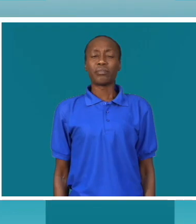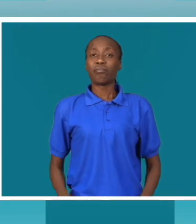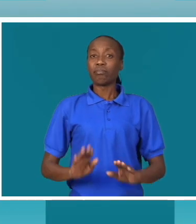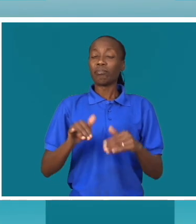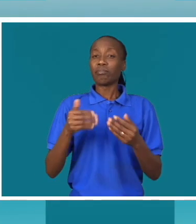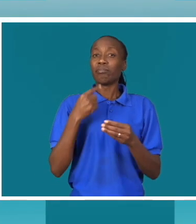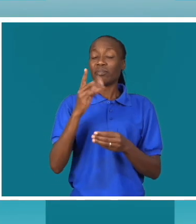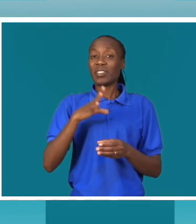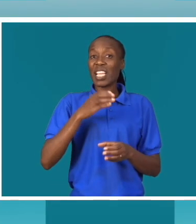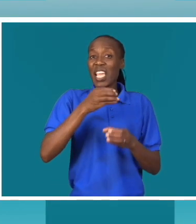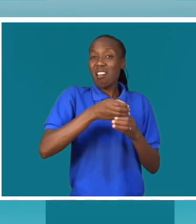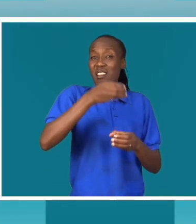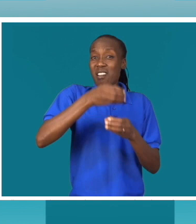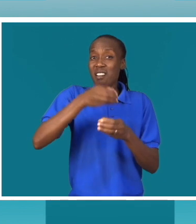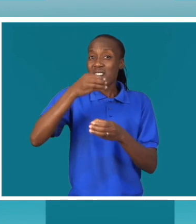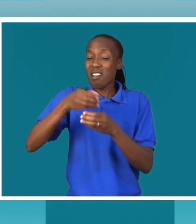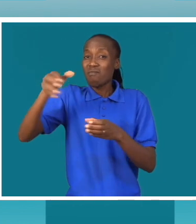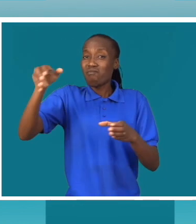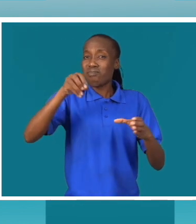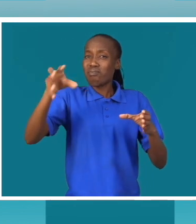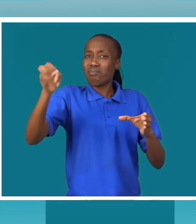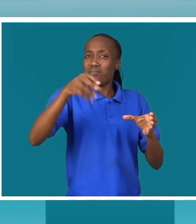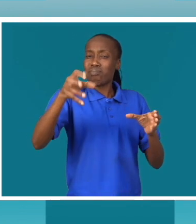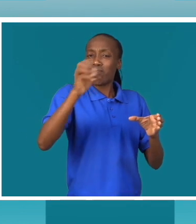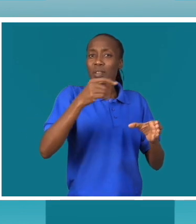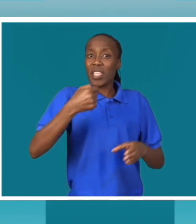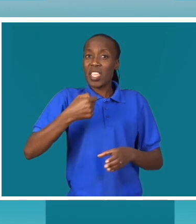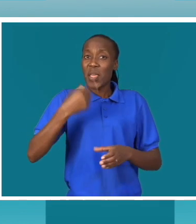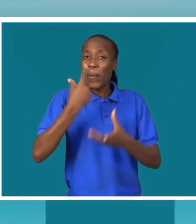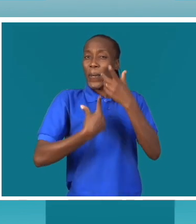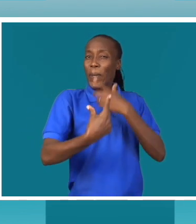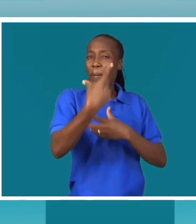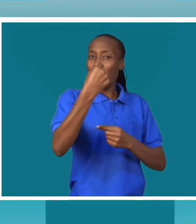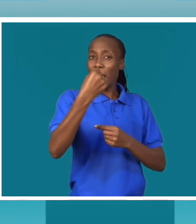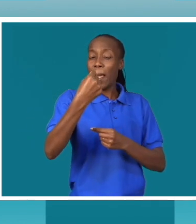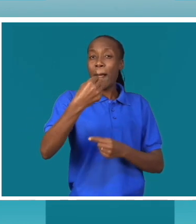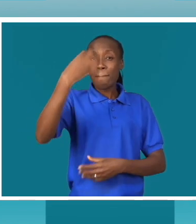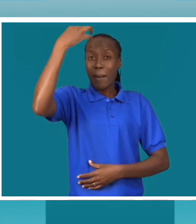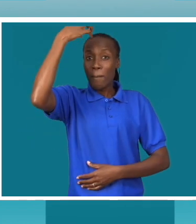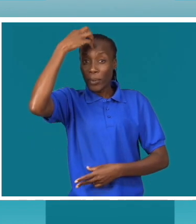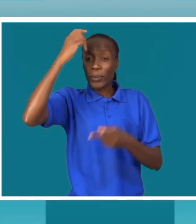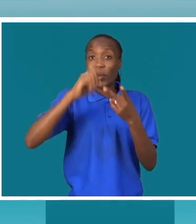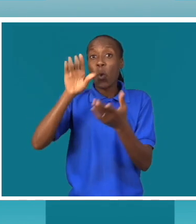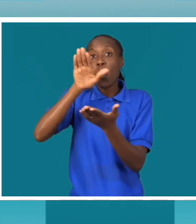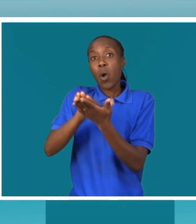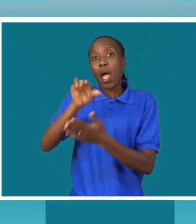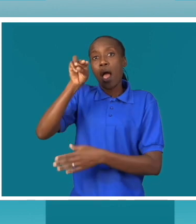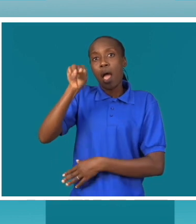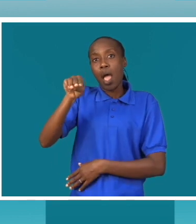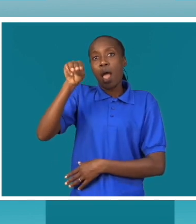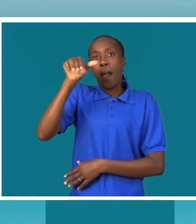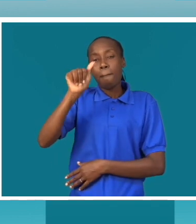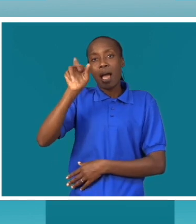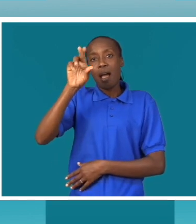Não é fácil recolher garrafas. Eu tenho ido a Maputo porque o tipo de garrafas que